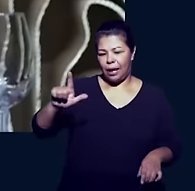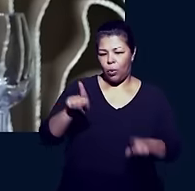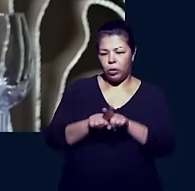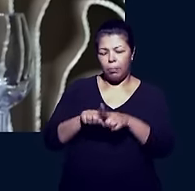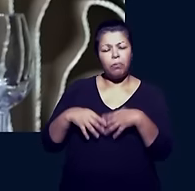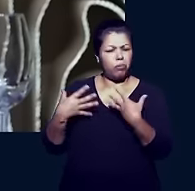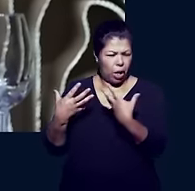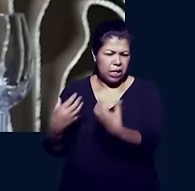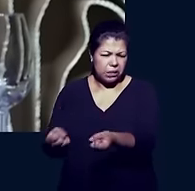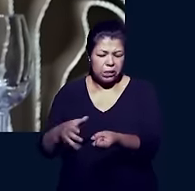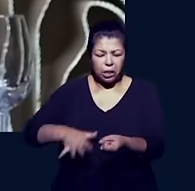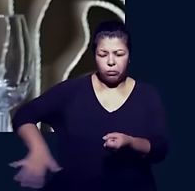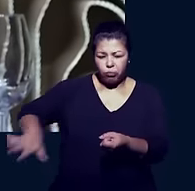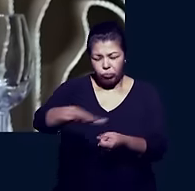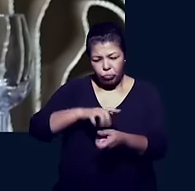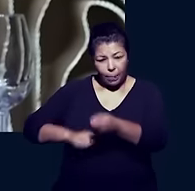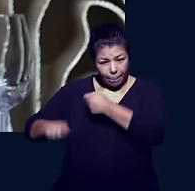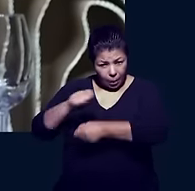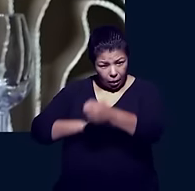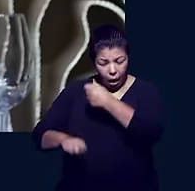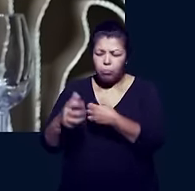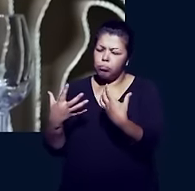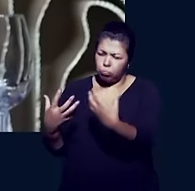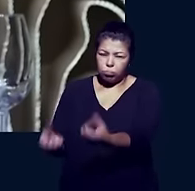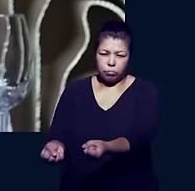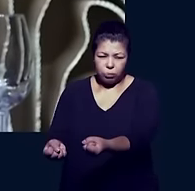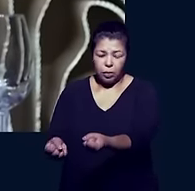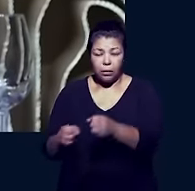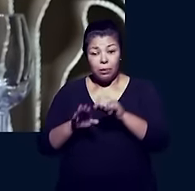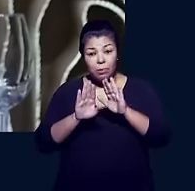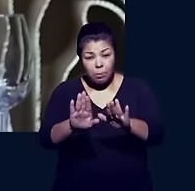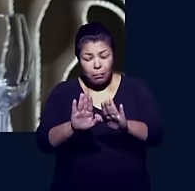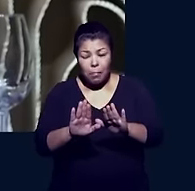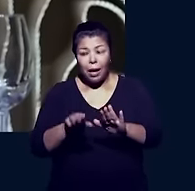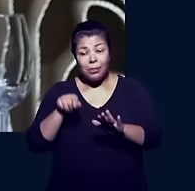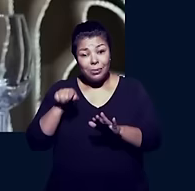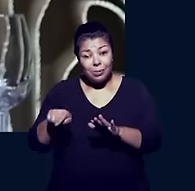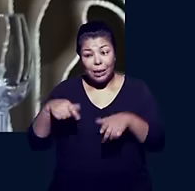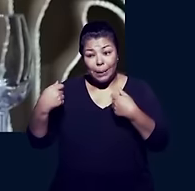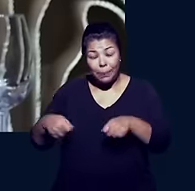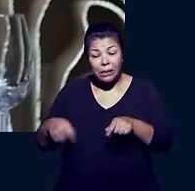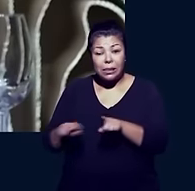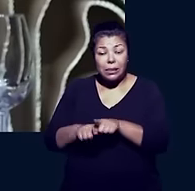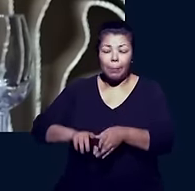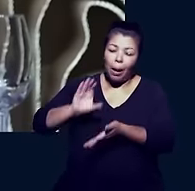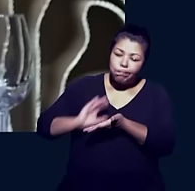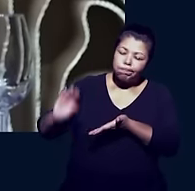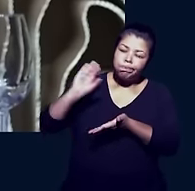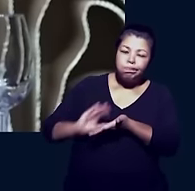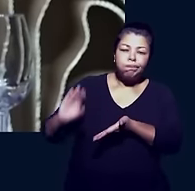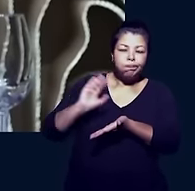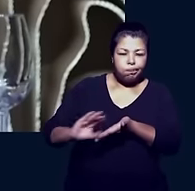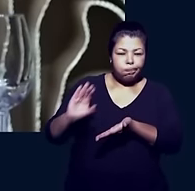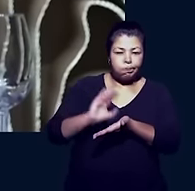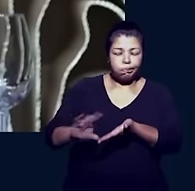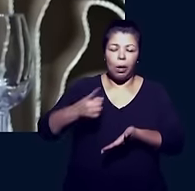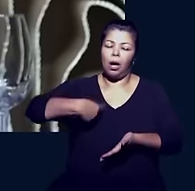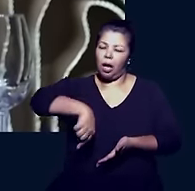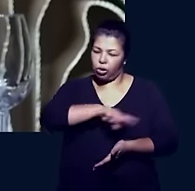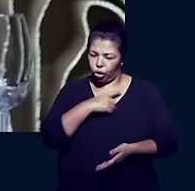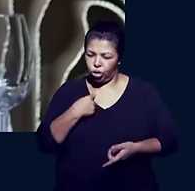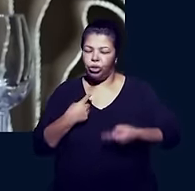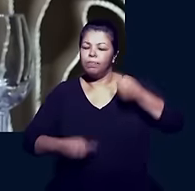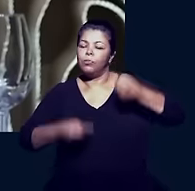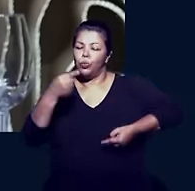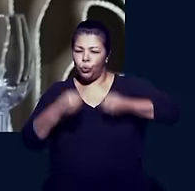foi aceito pelo mercado diga-se de passagem e ele só para de pé com as medidas de arrecadação eu acho que a gente tá debatendo muito a meta que